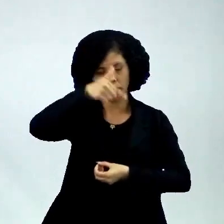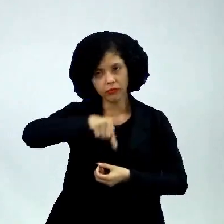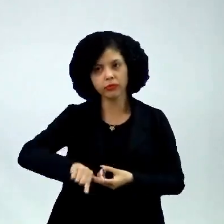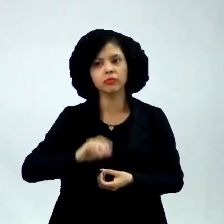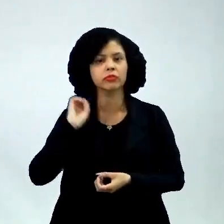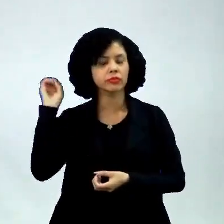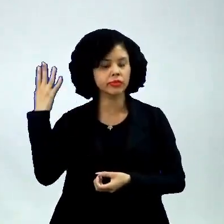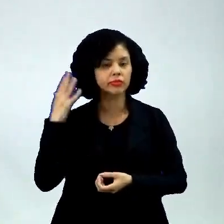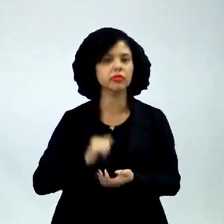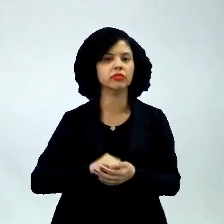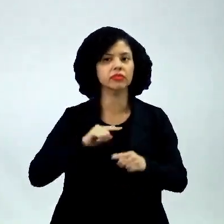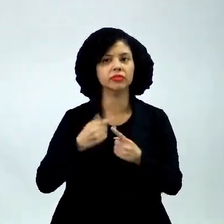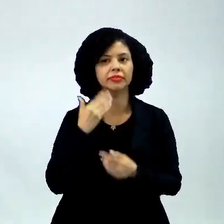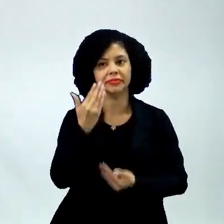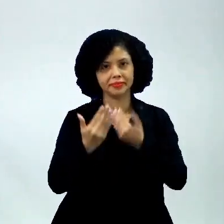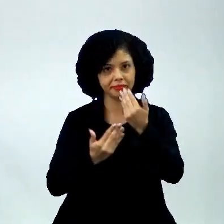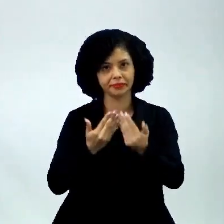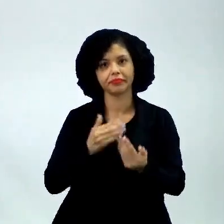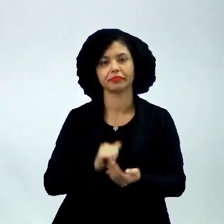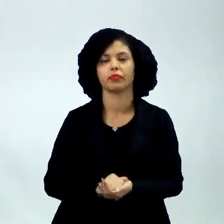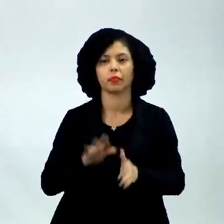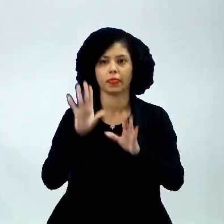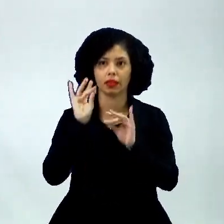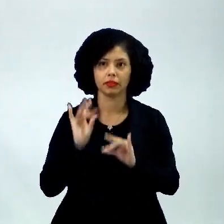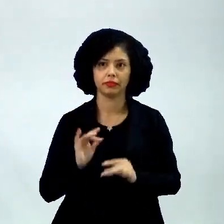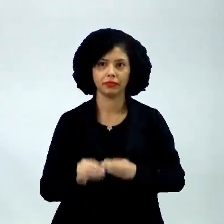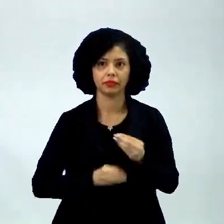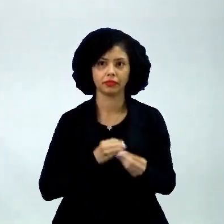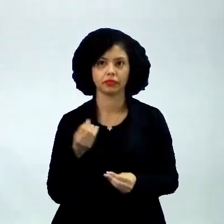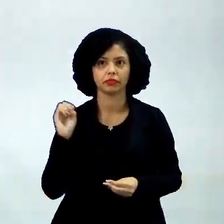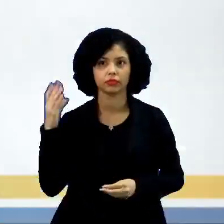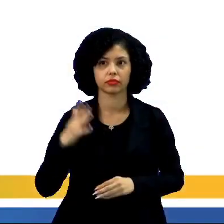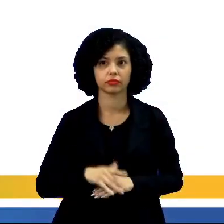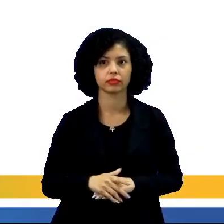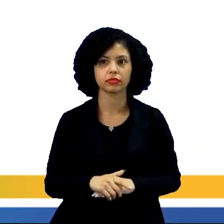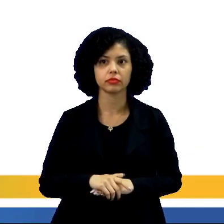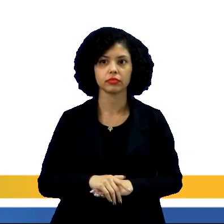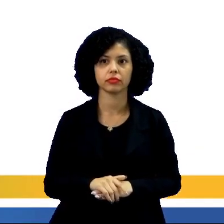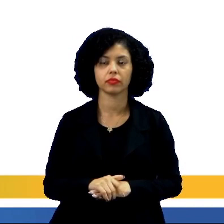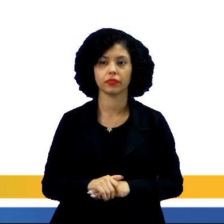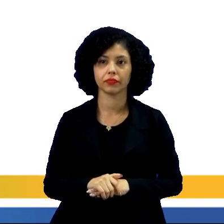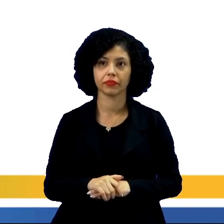novamente a acontecer. Mais na frente a gente vai entender detalhadamente como é que acontece.